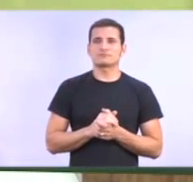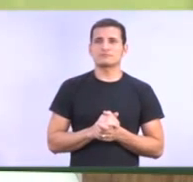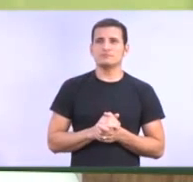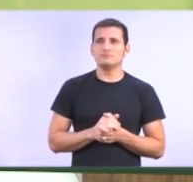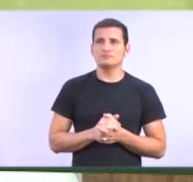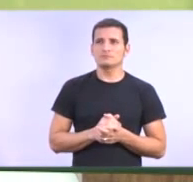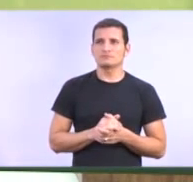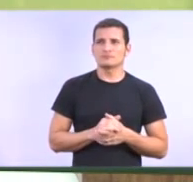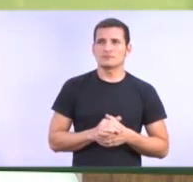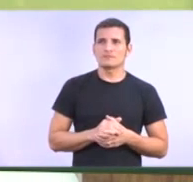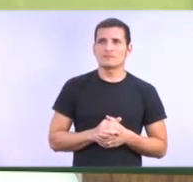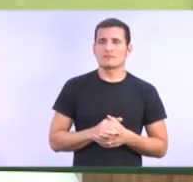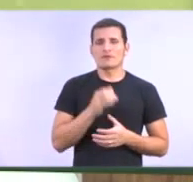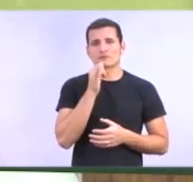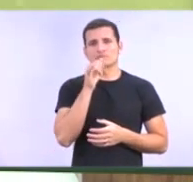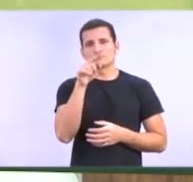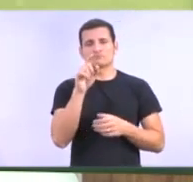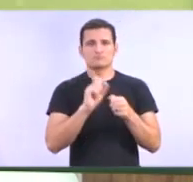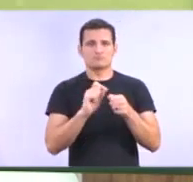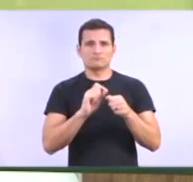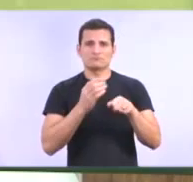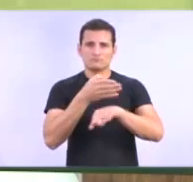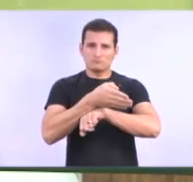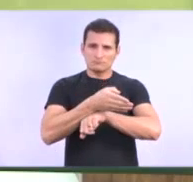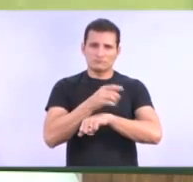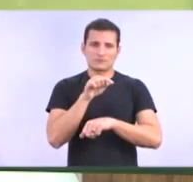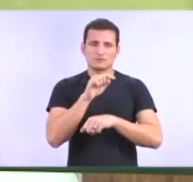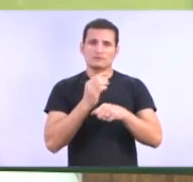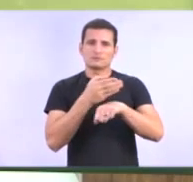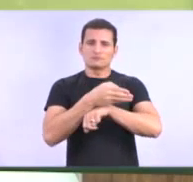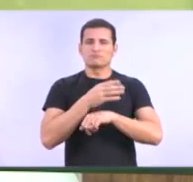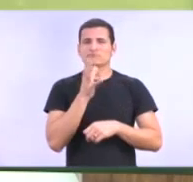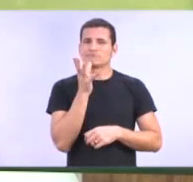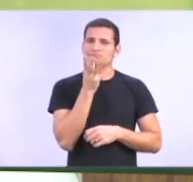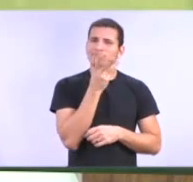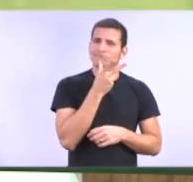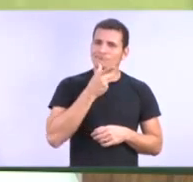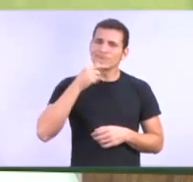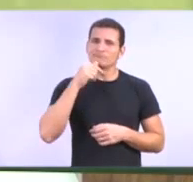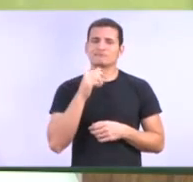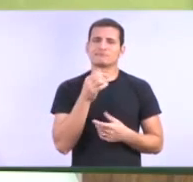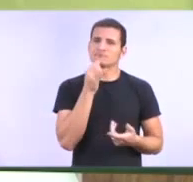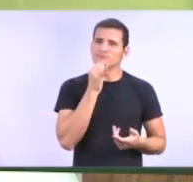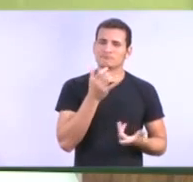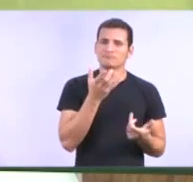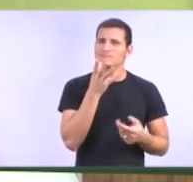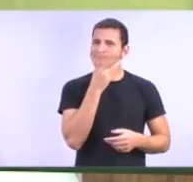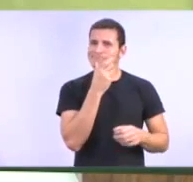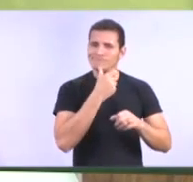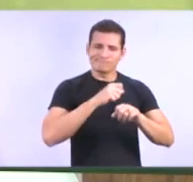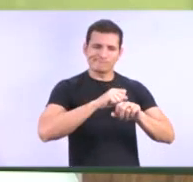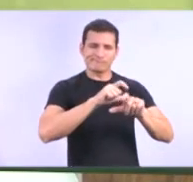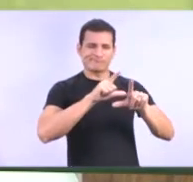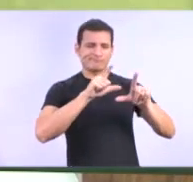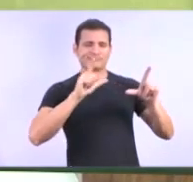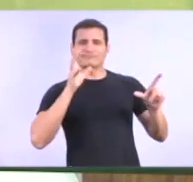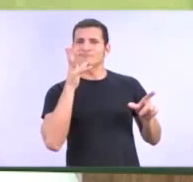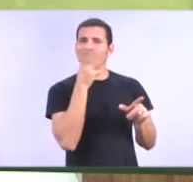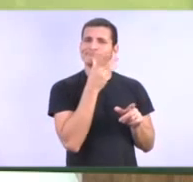fazer um acesso. Esse acesso começa a demorar muito. O que é isso? É que você tem algum problema de